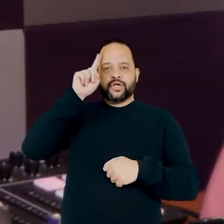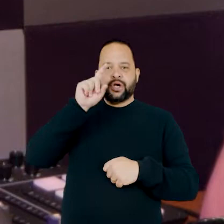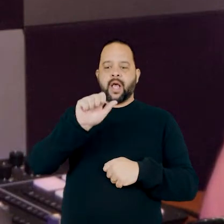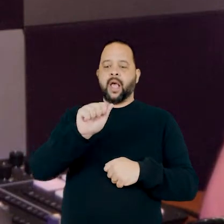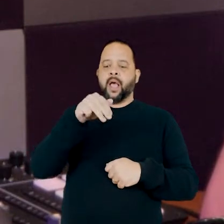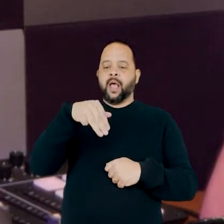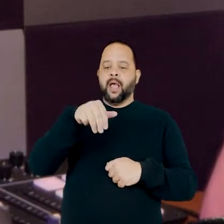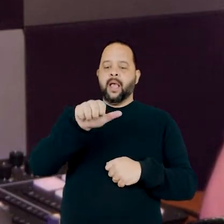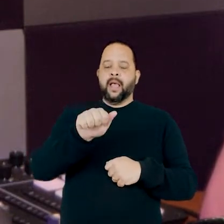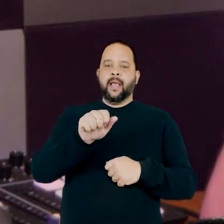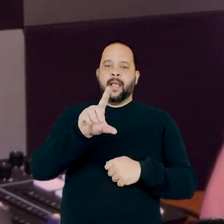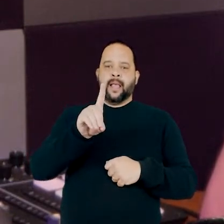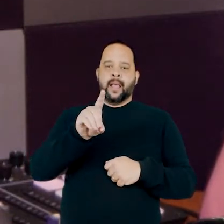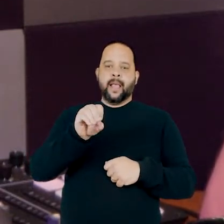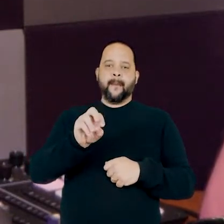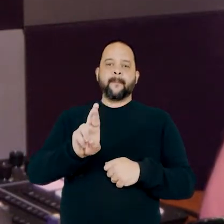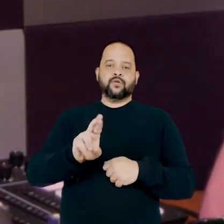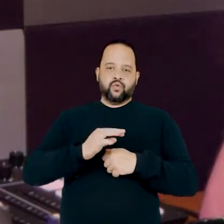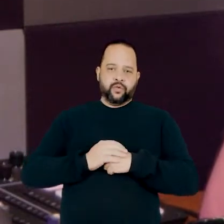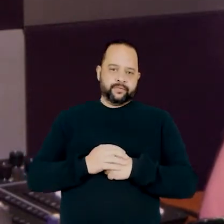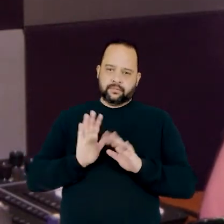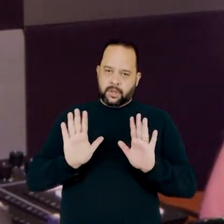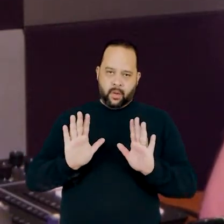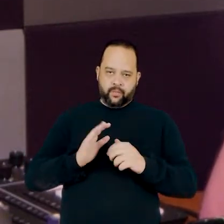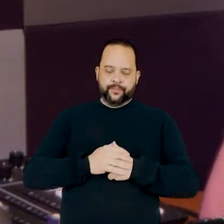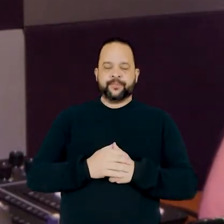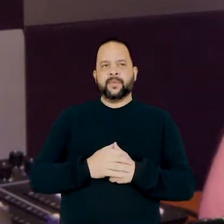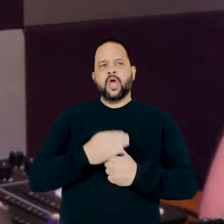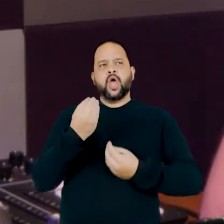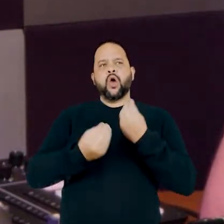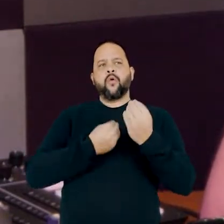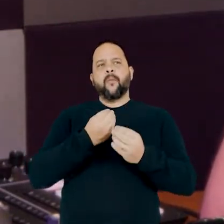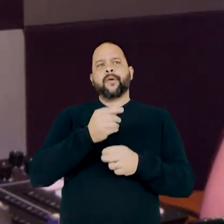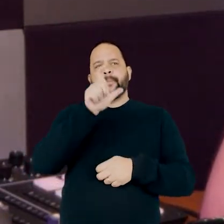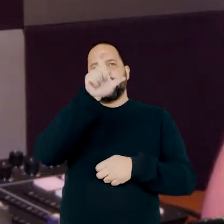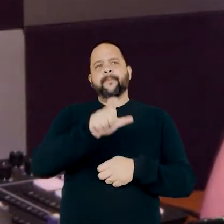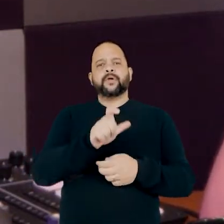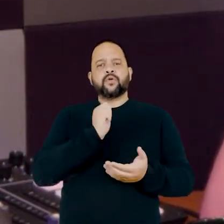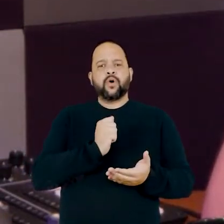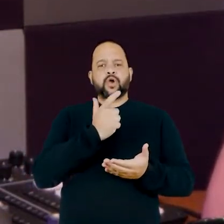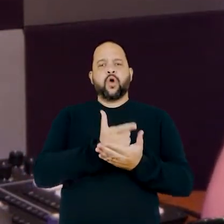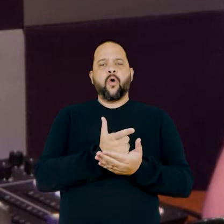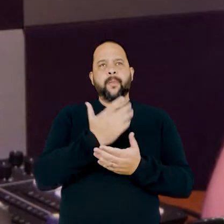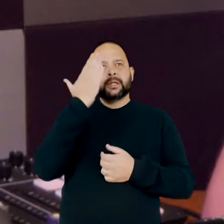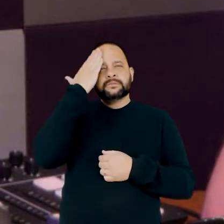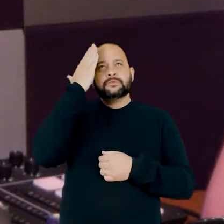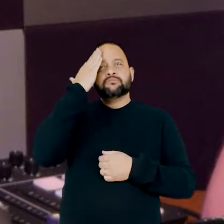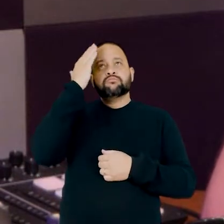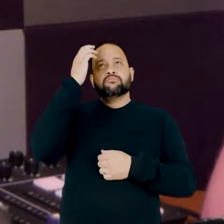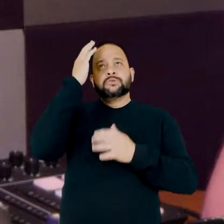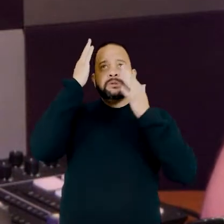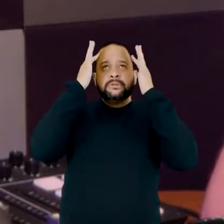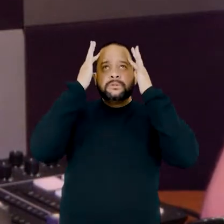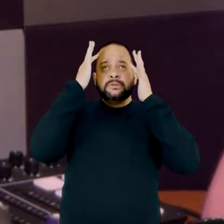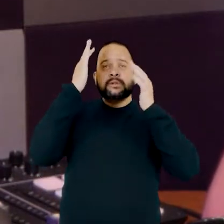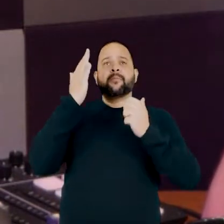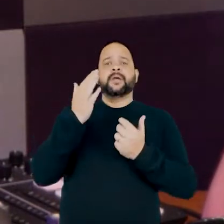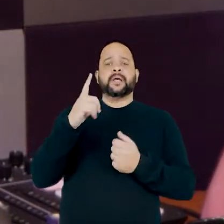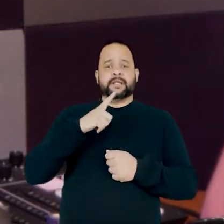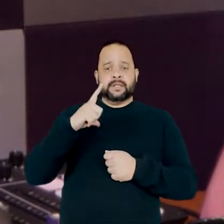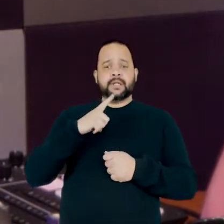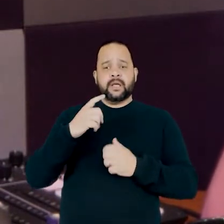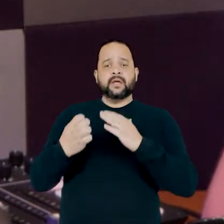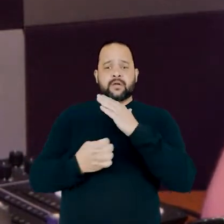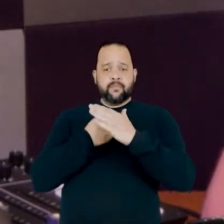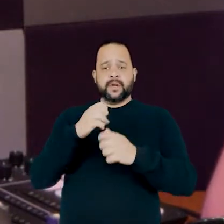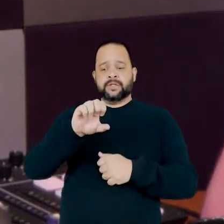forma como eu enxergo o produto de vocês. Mas como que é para um consumidor final enxergar, saber que existe a Shureu? Vocês querem